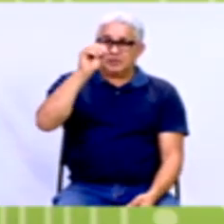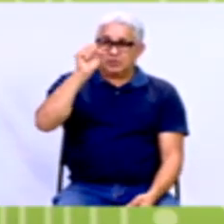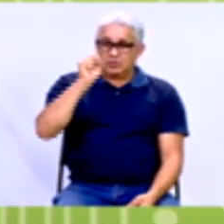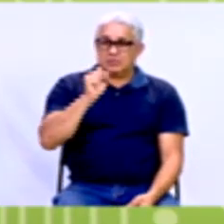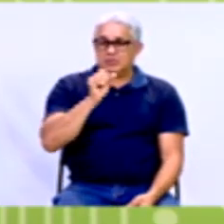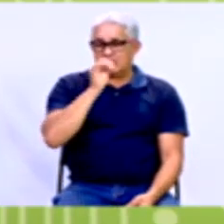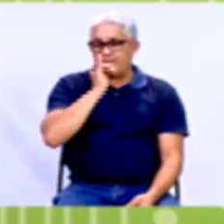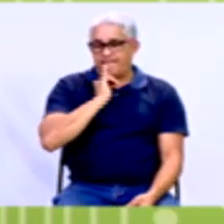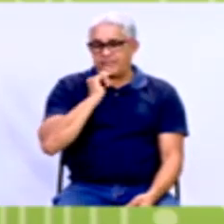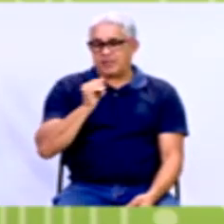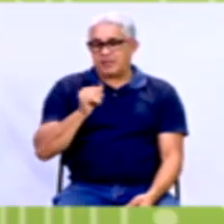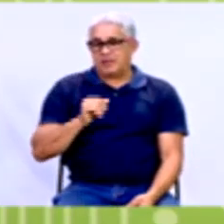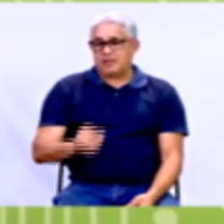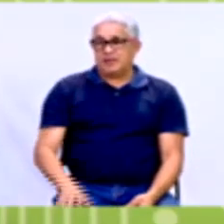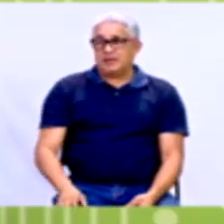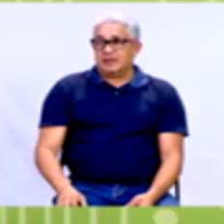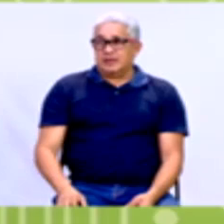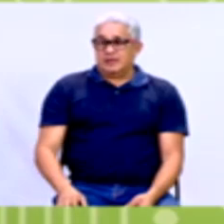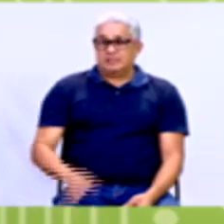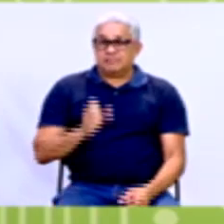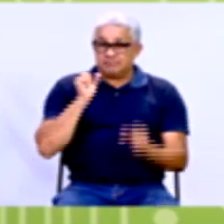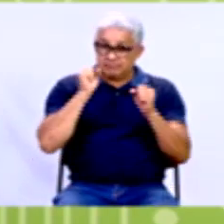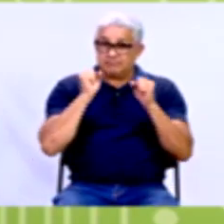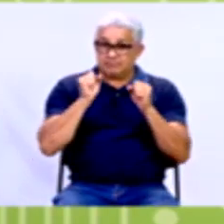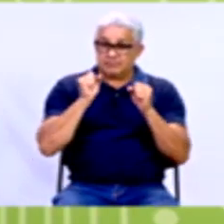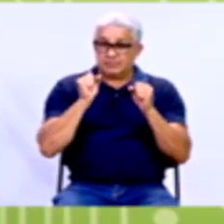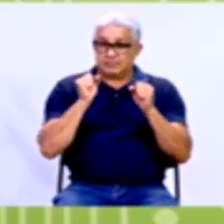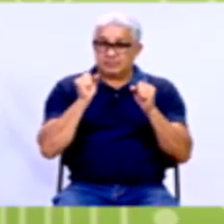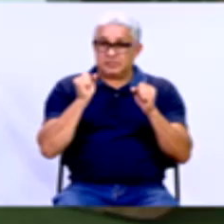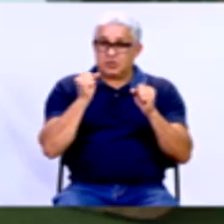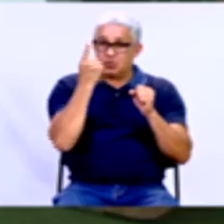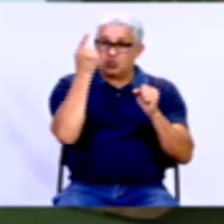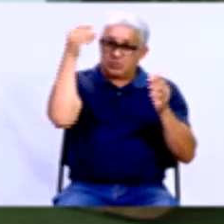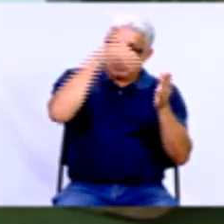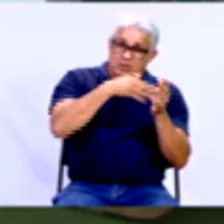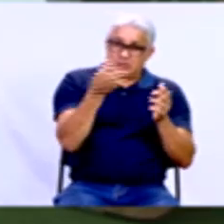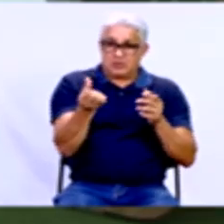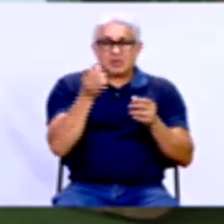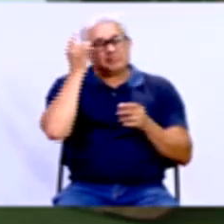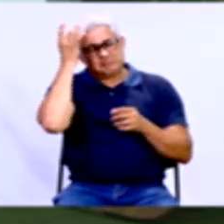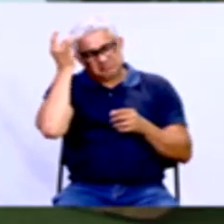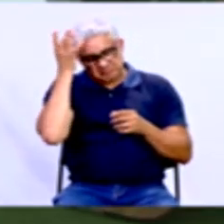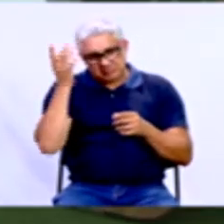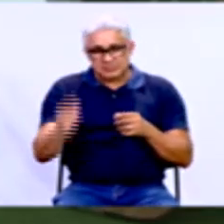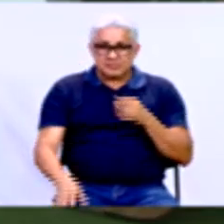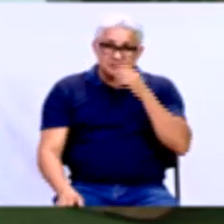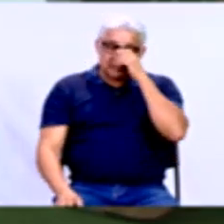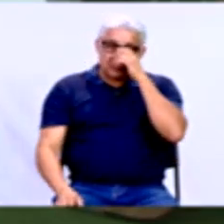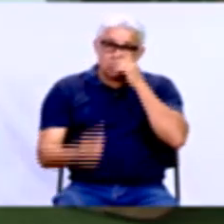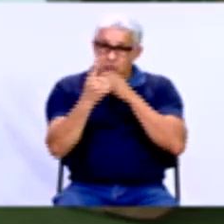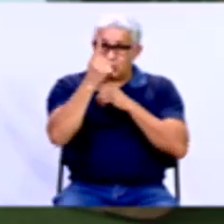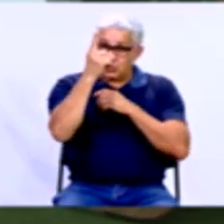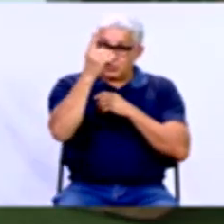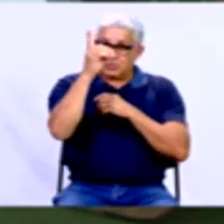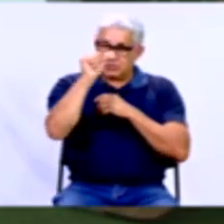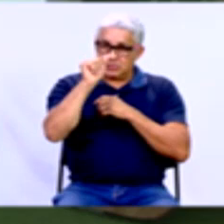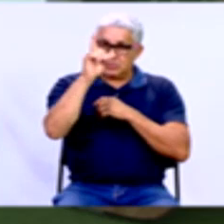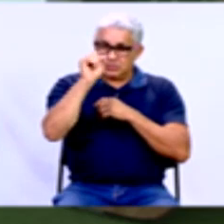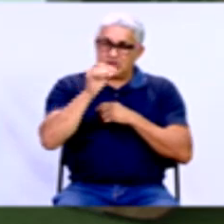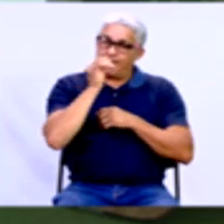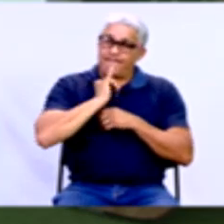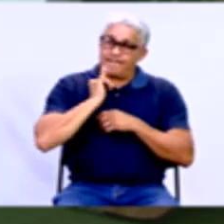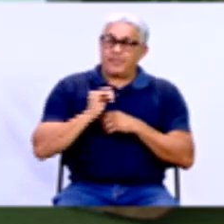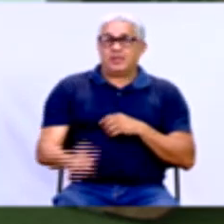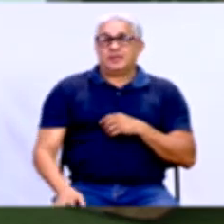se a gente for jogar ele, a gente sabe que ele pode cair do 1 até o 6. Então é mais fácil quando a gente está falando de um dado, né? Agora, por